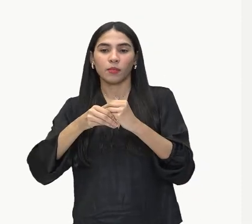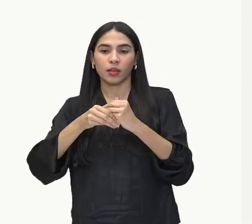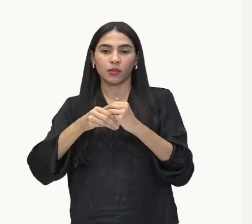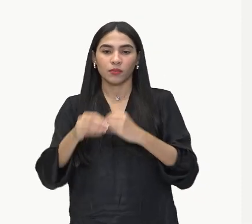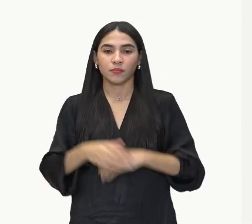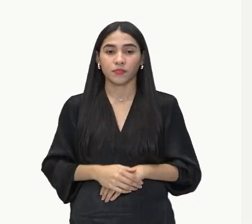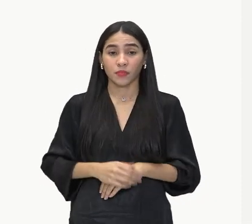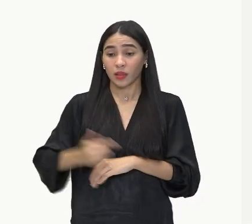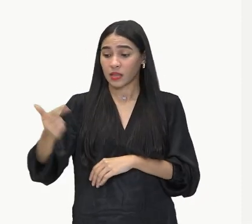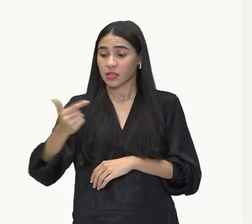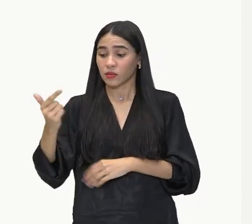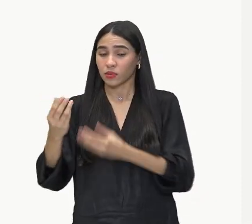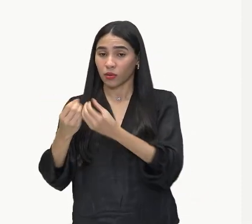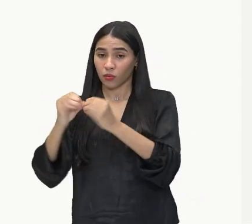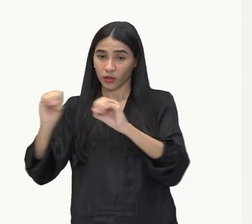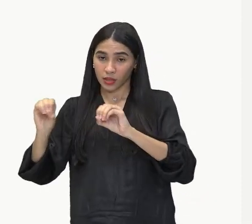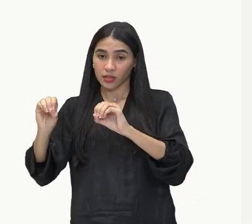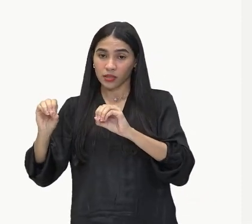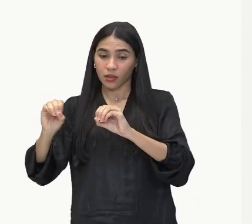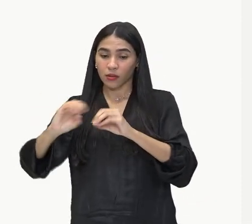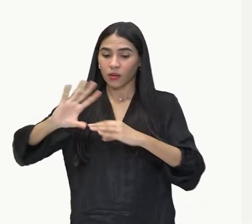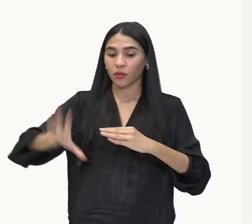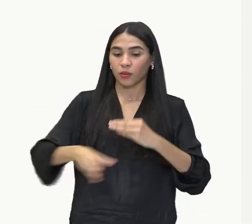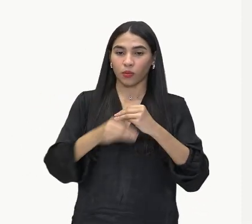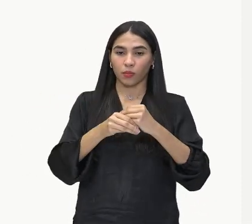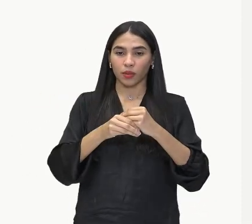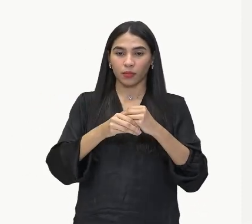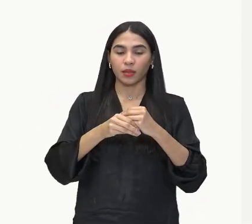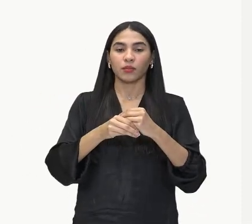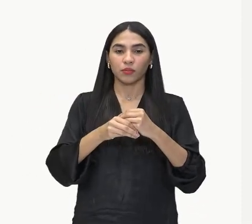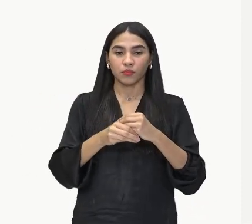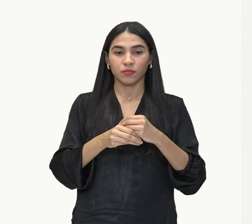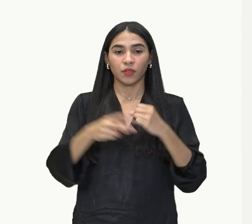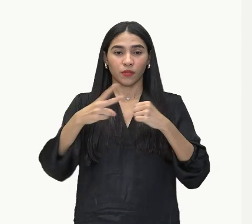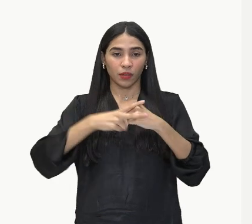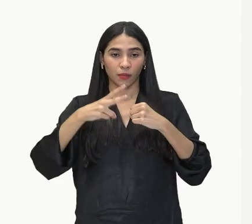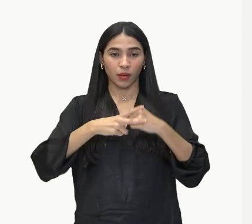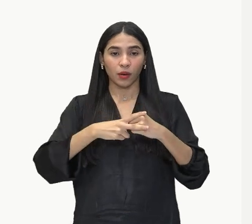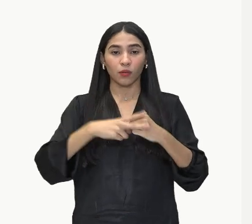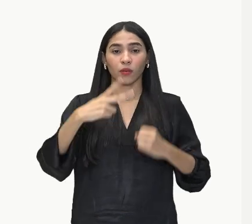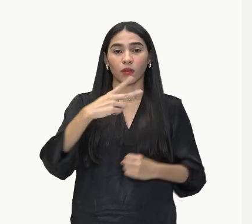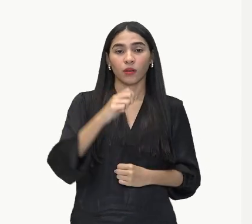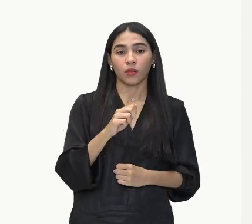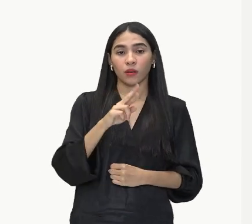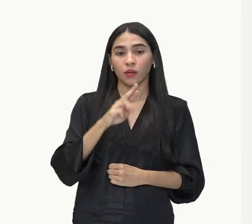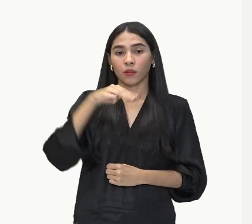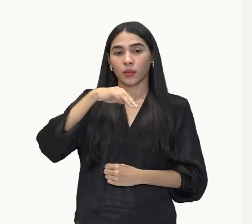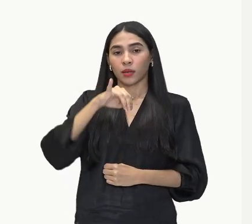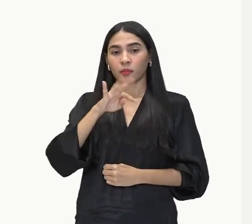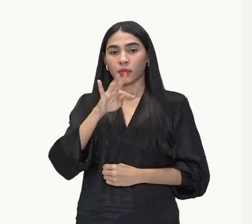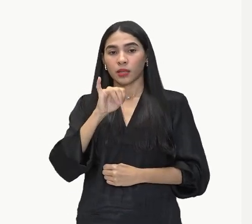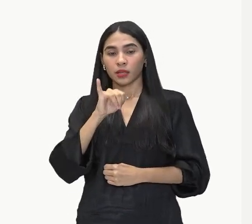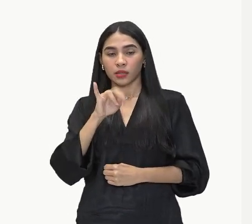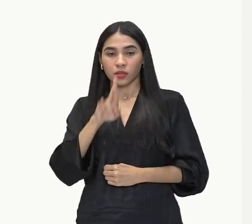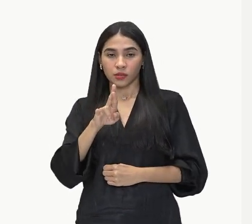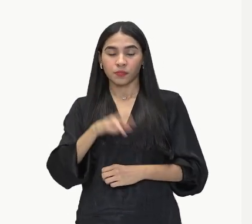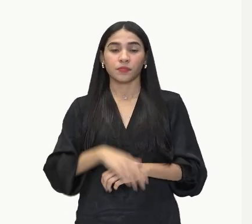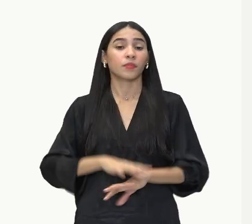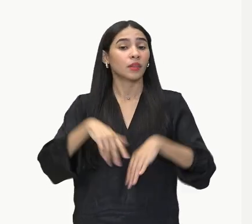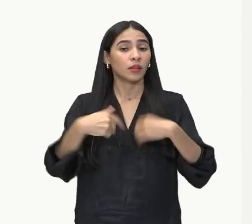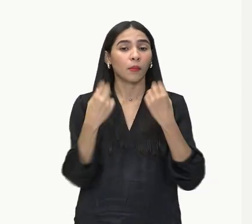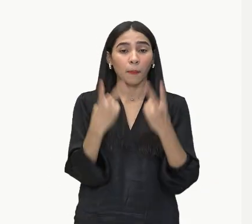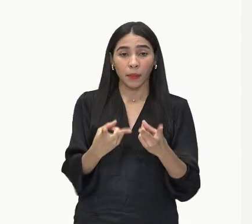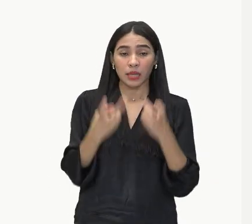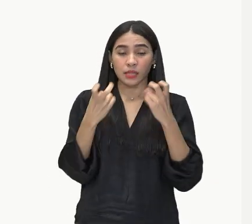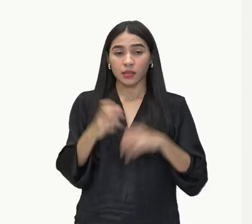a segunda oração que funciona como complemento verbal do verbo permitir, certo? Então, observem que se